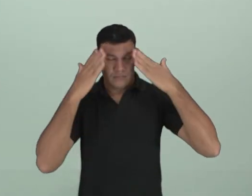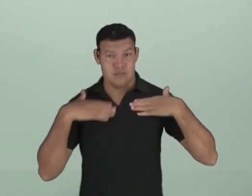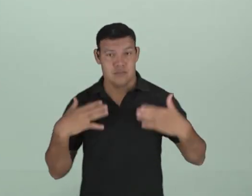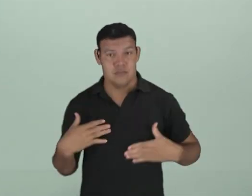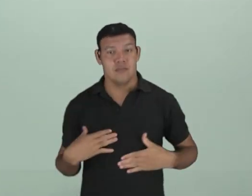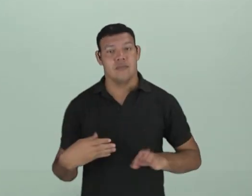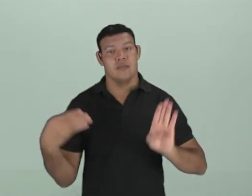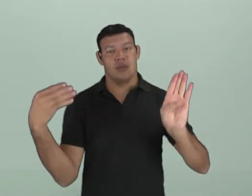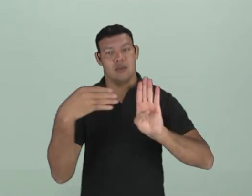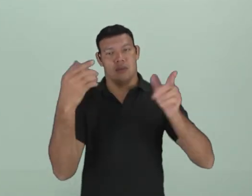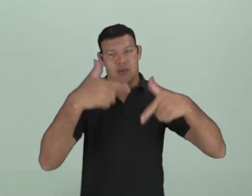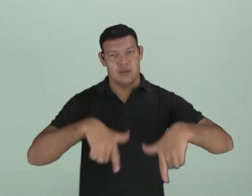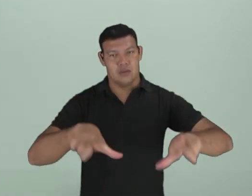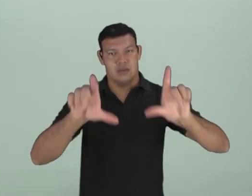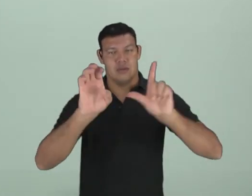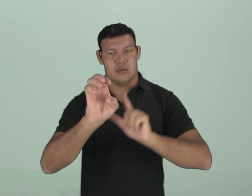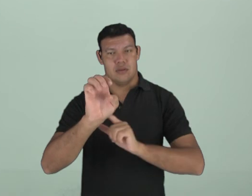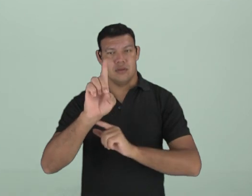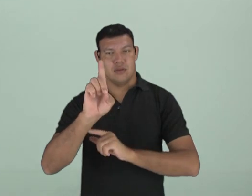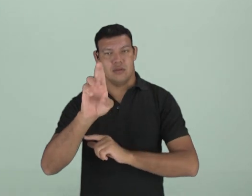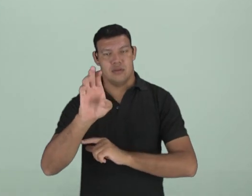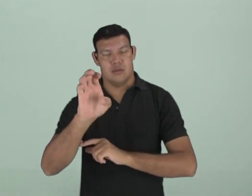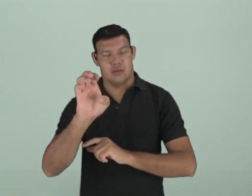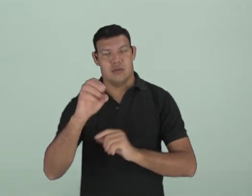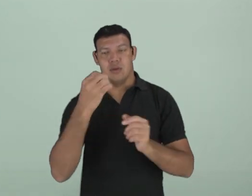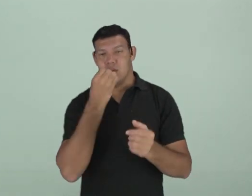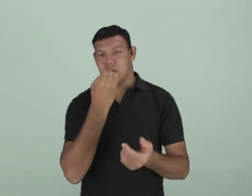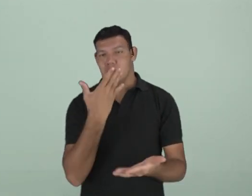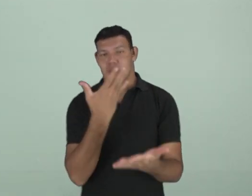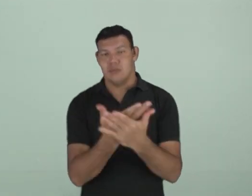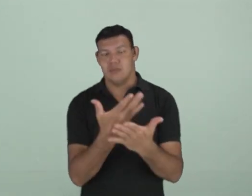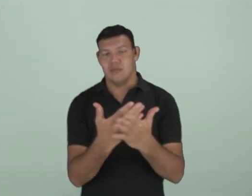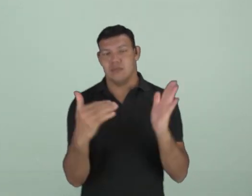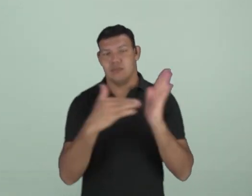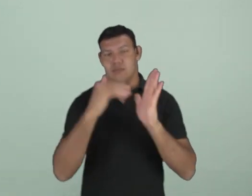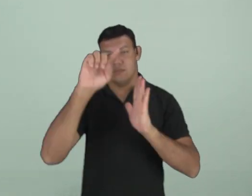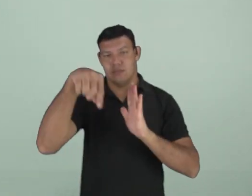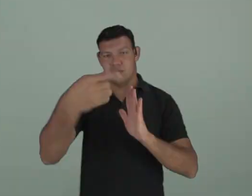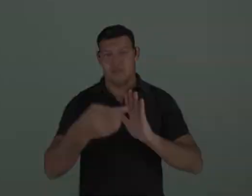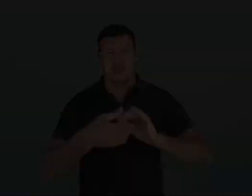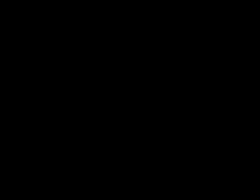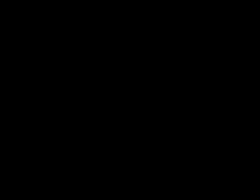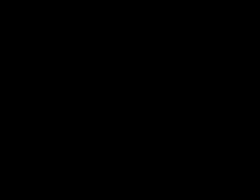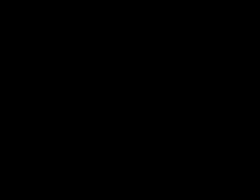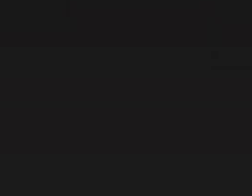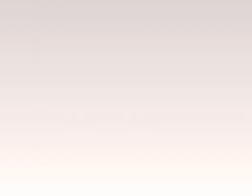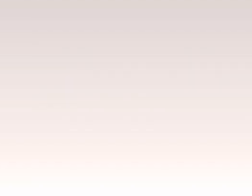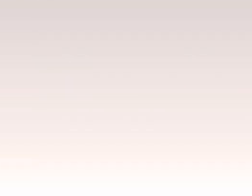proteger, tá bom? Essa aula fica disponível na plataforma Edu, que desejo bons estudos e até a próxima.